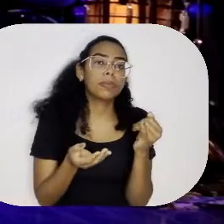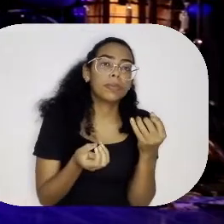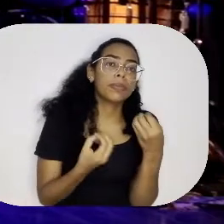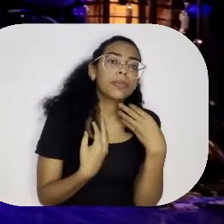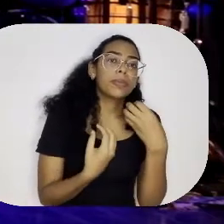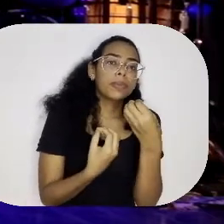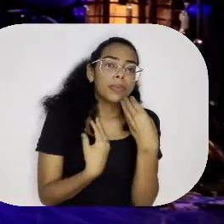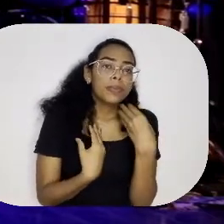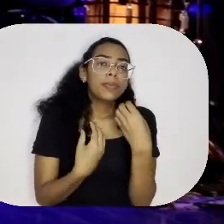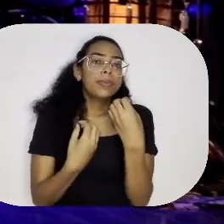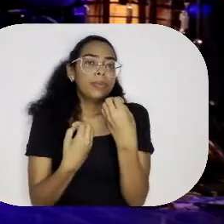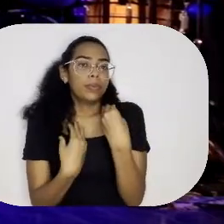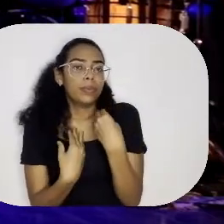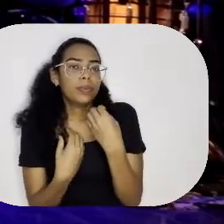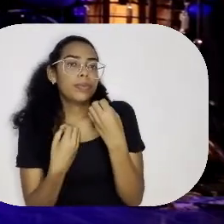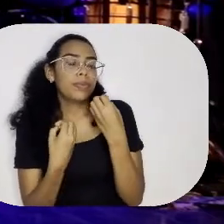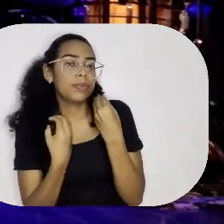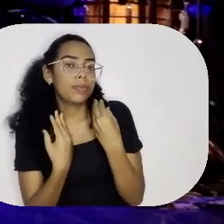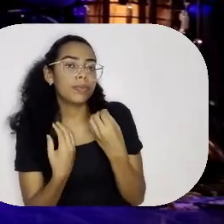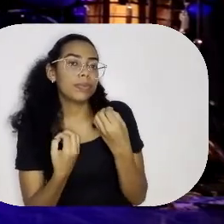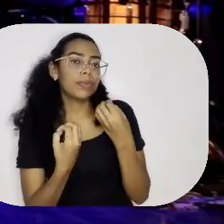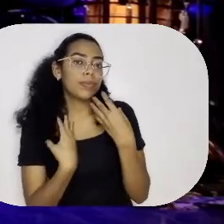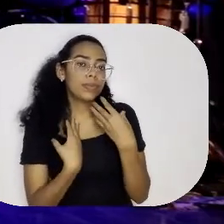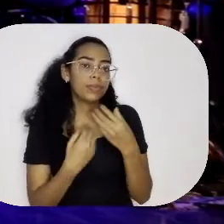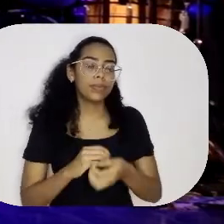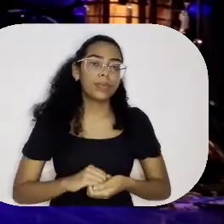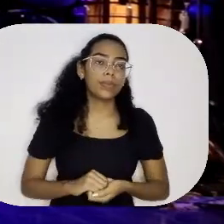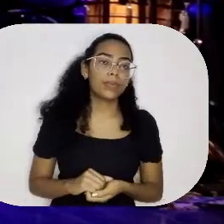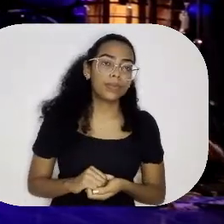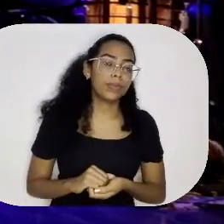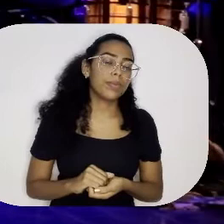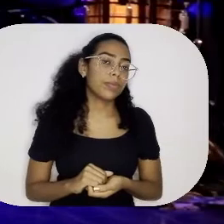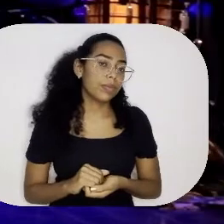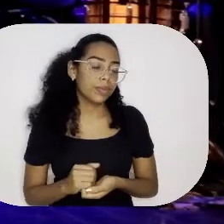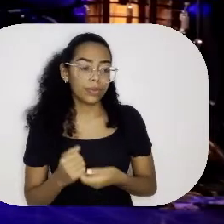Meu pai foi quem me ensinou